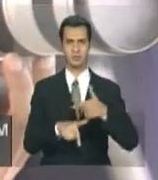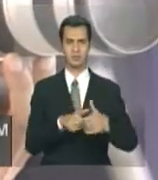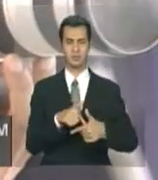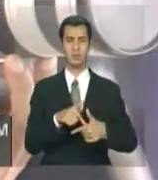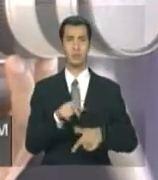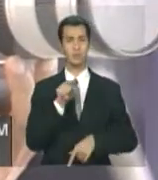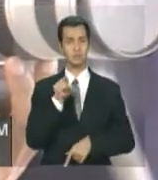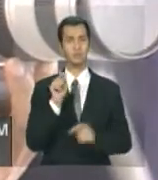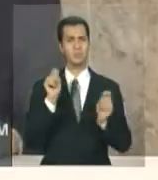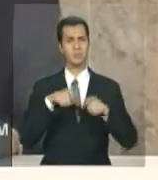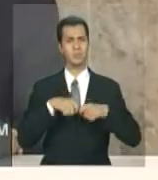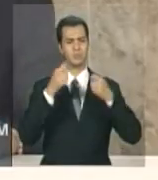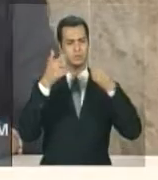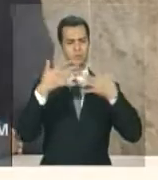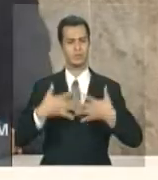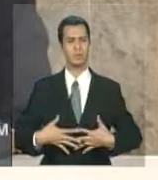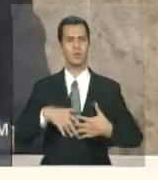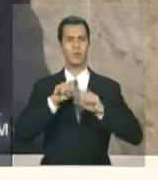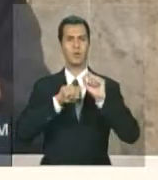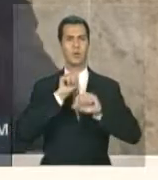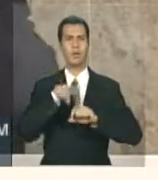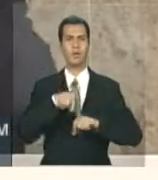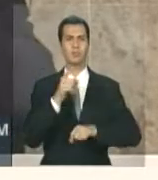que tu pode falar dos recursos.